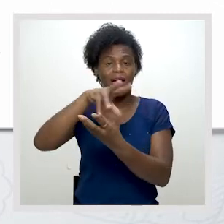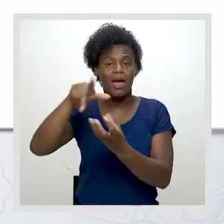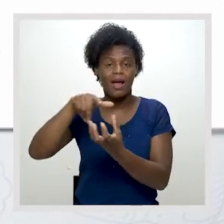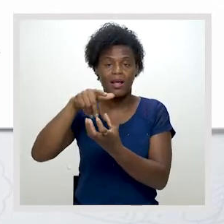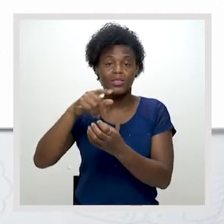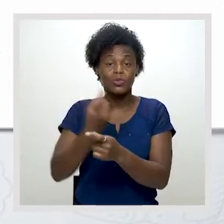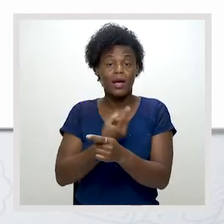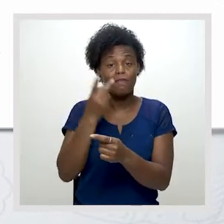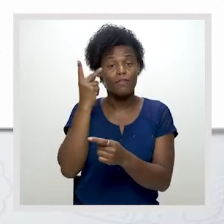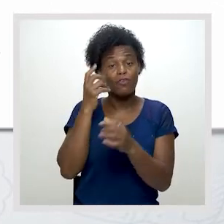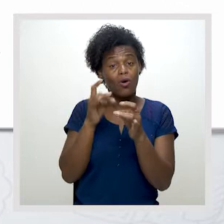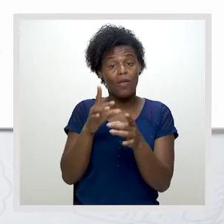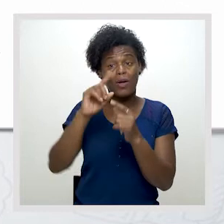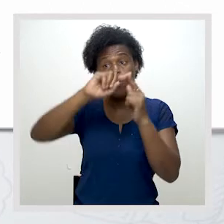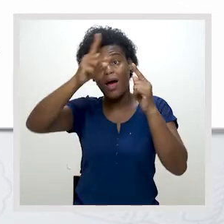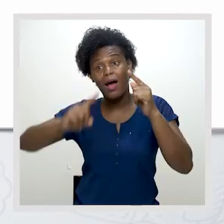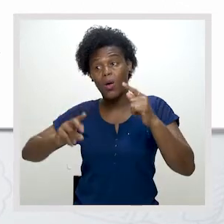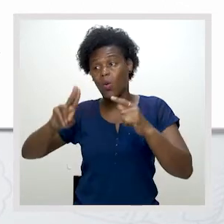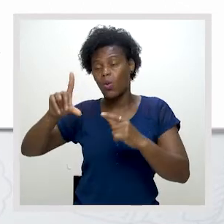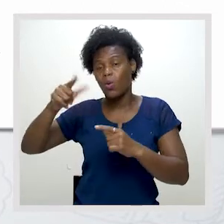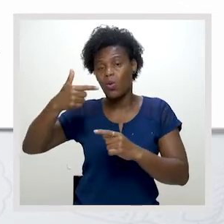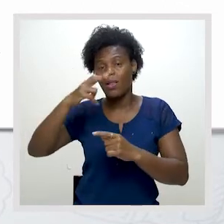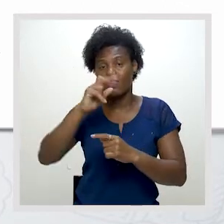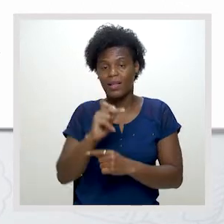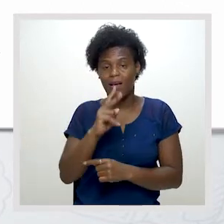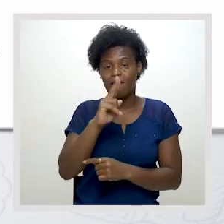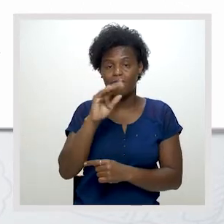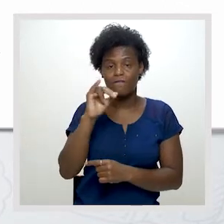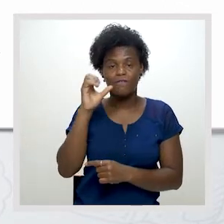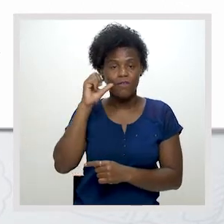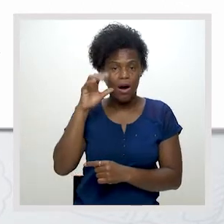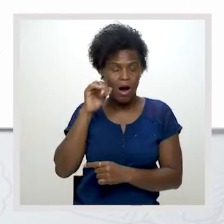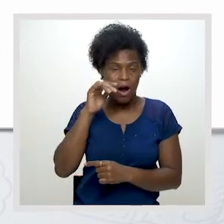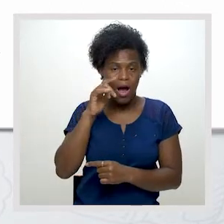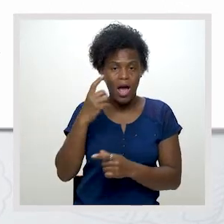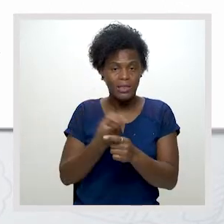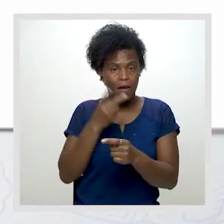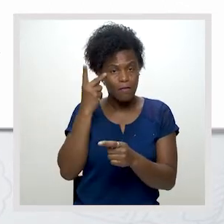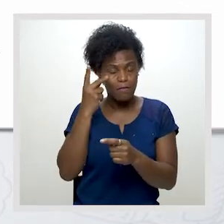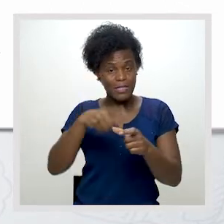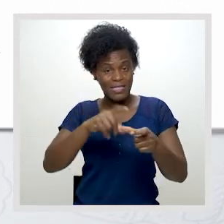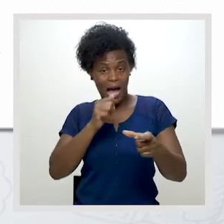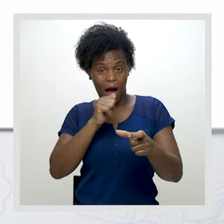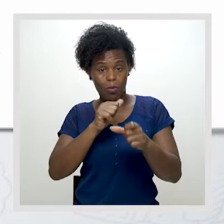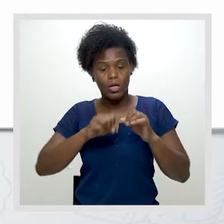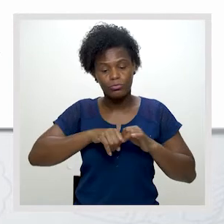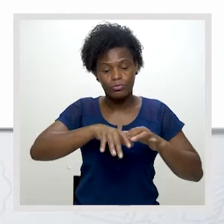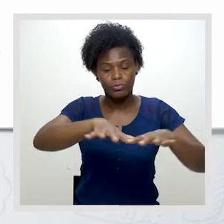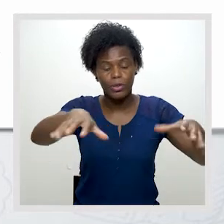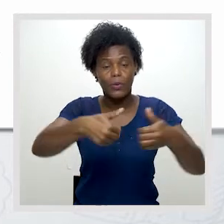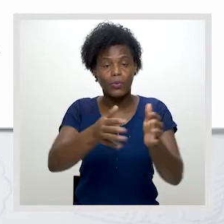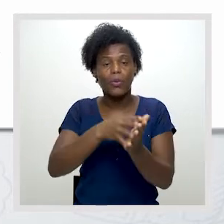raios ultravioletas, deu-se a saída dos seres vivos da água e a expansão por toda a superfície